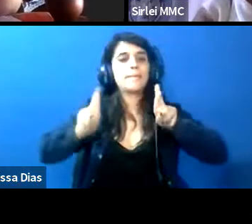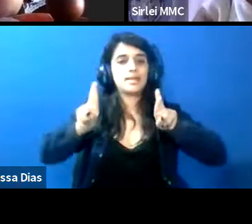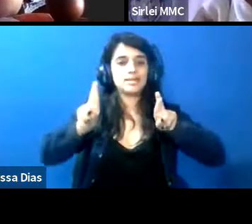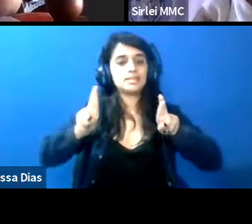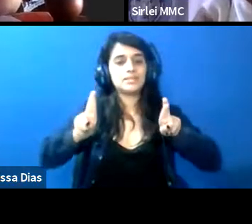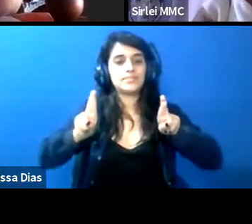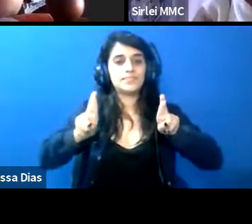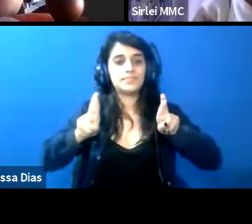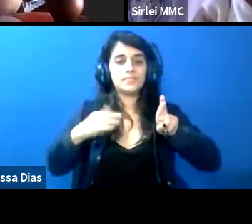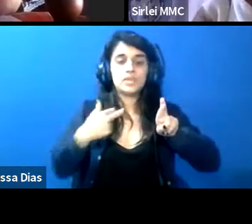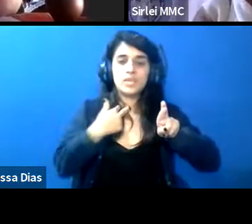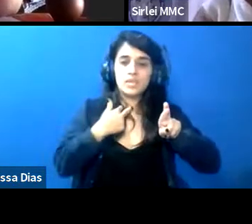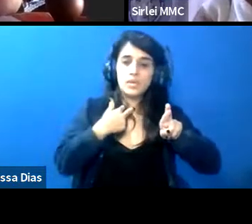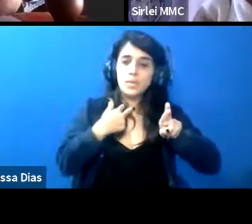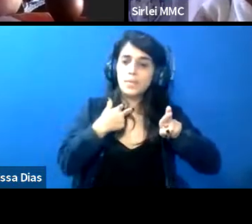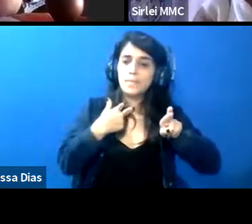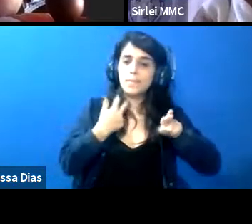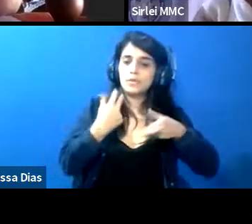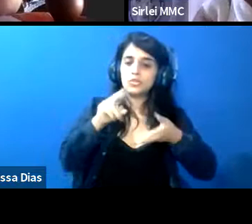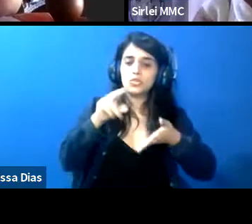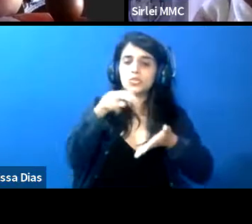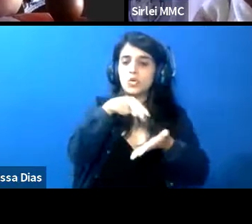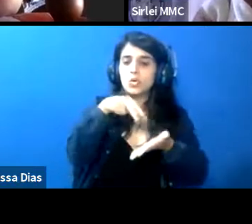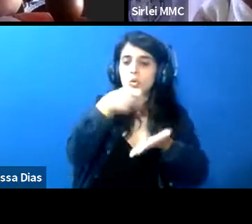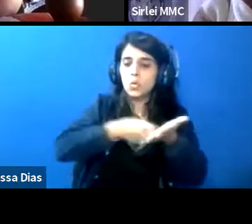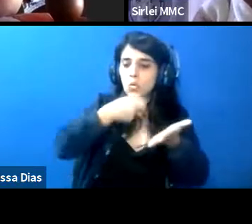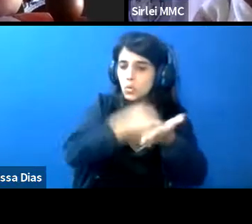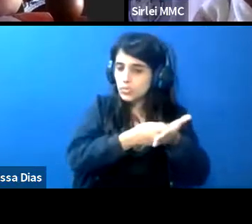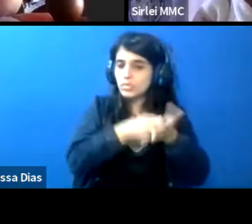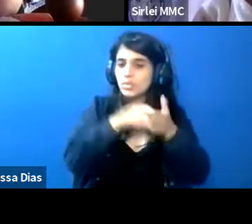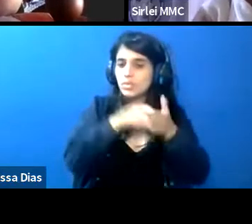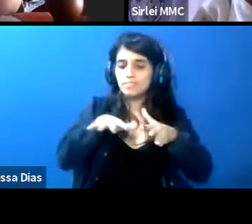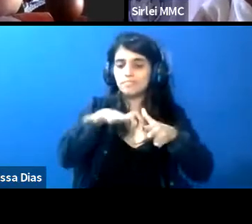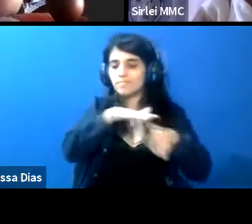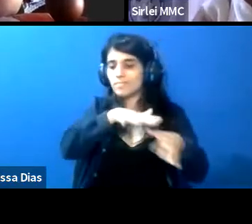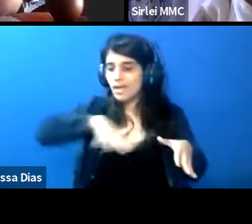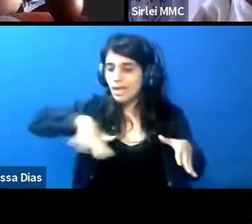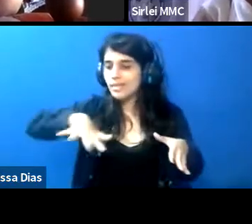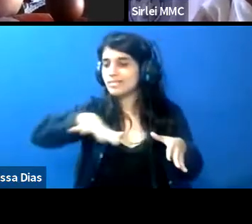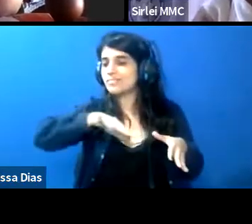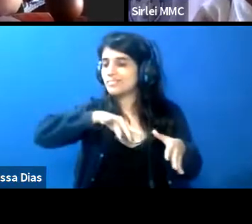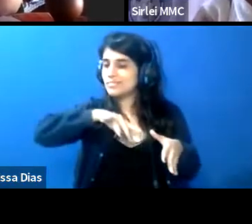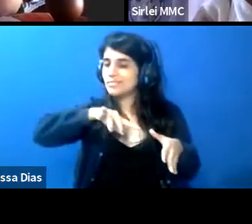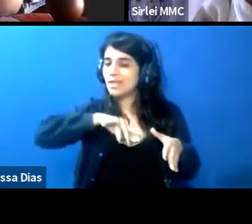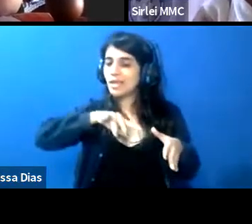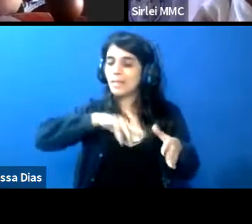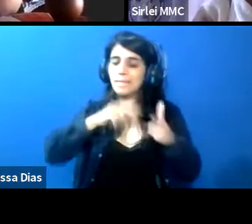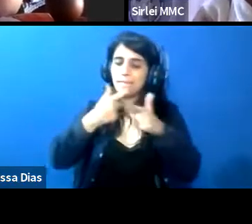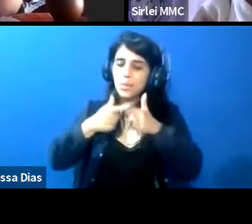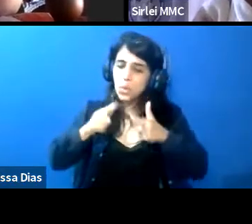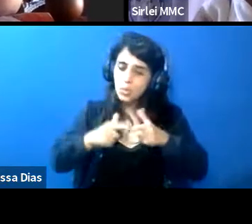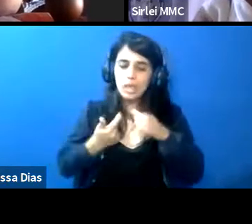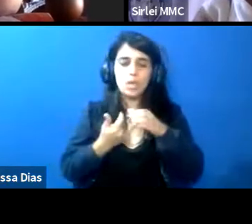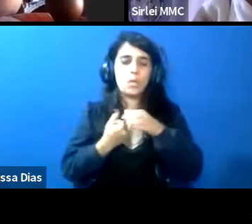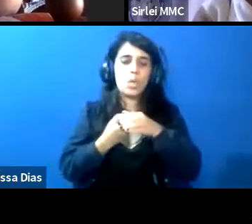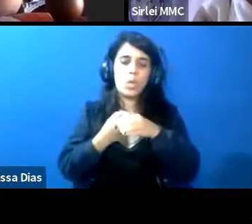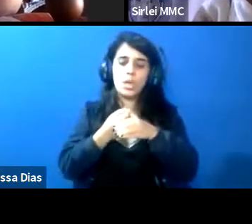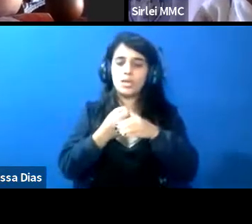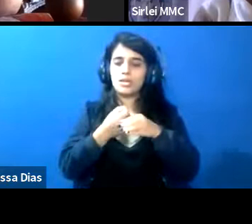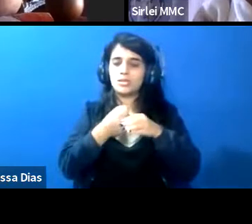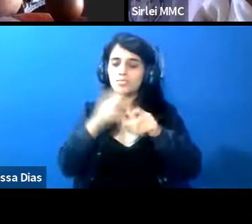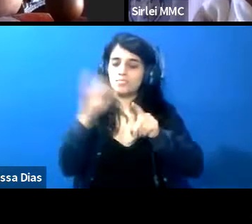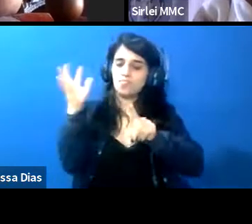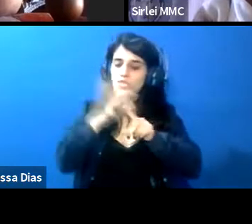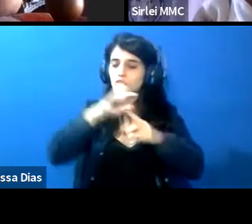não dá para fazer a luta, tem que fazer no território, mas o capitalismo, ele ataca a gente mundialmente. A estrutura